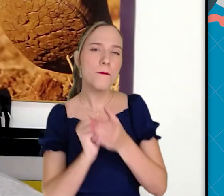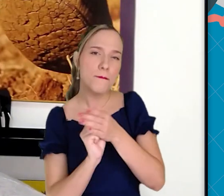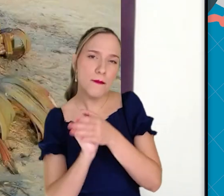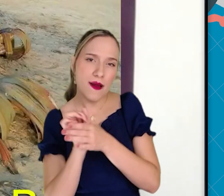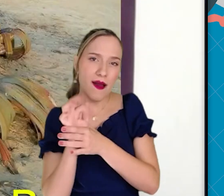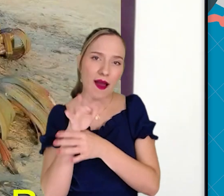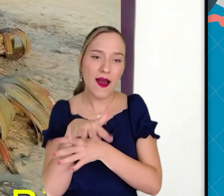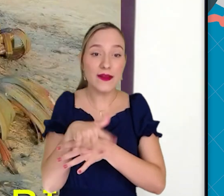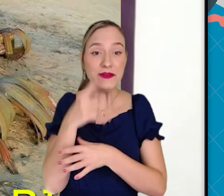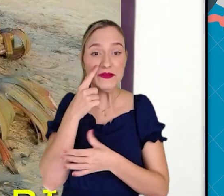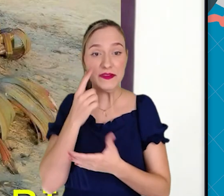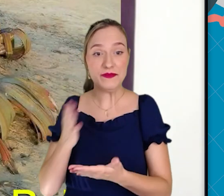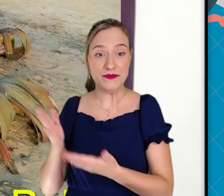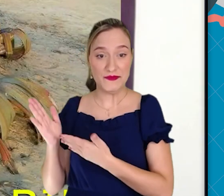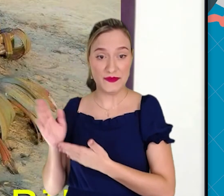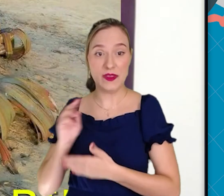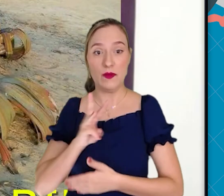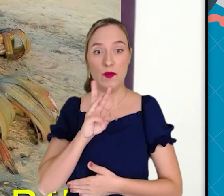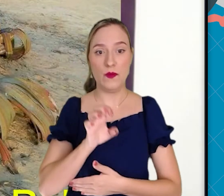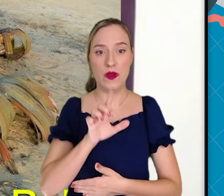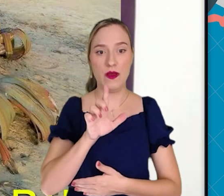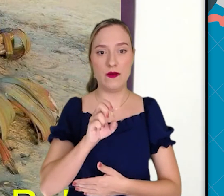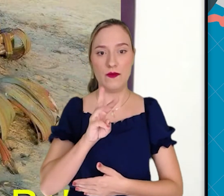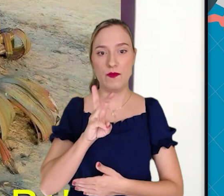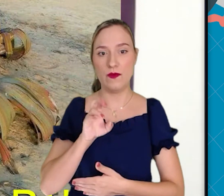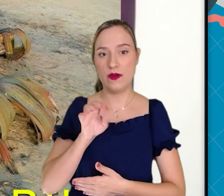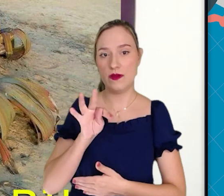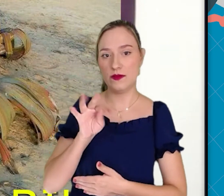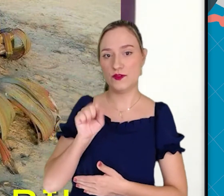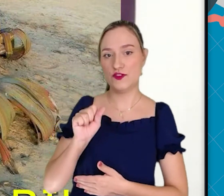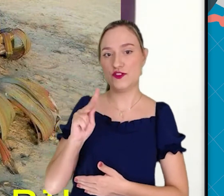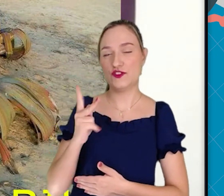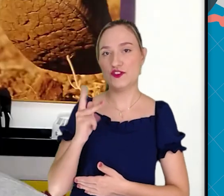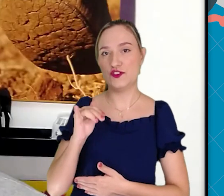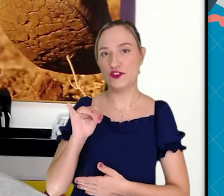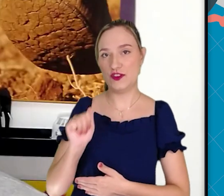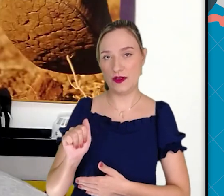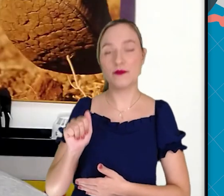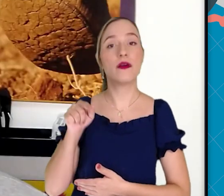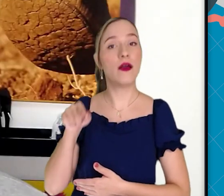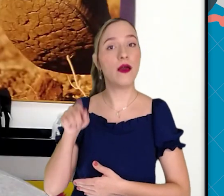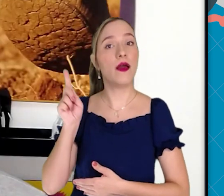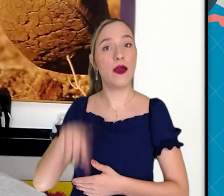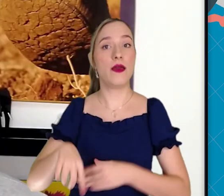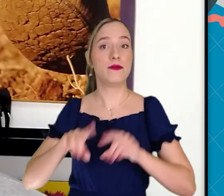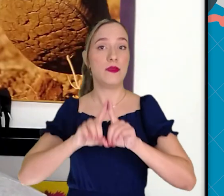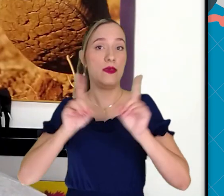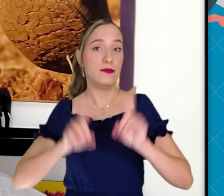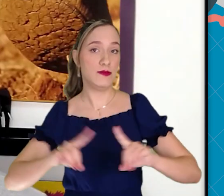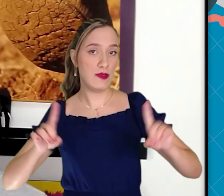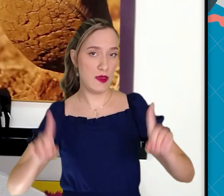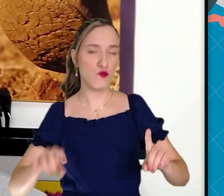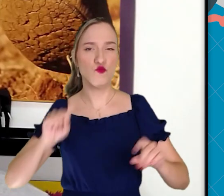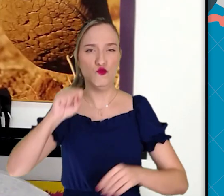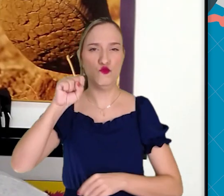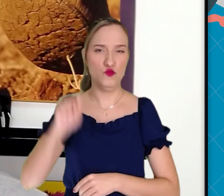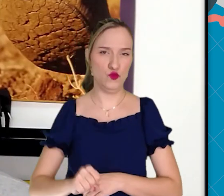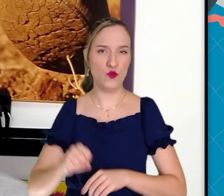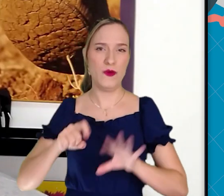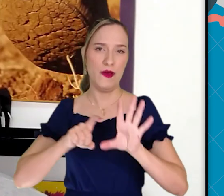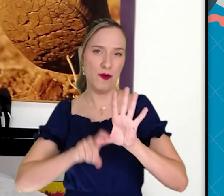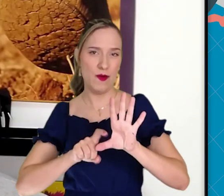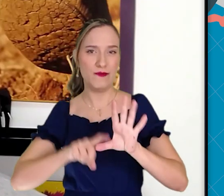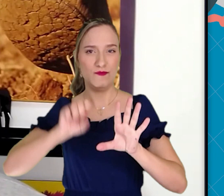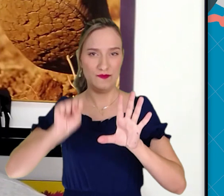se chama Velvicia mirabilis, que só se encontra no deserto do Namíbia, no sul do país.